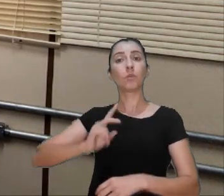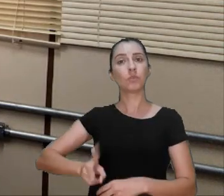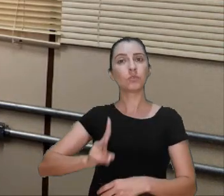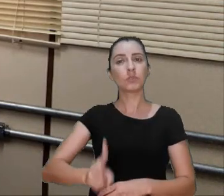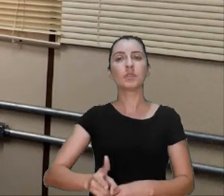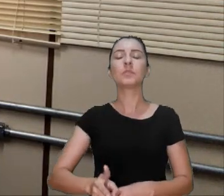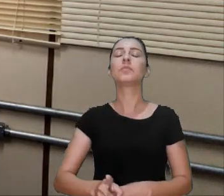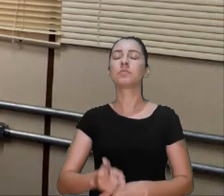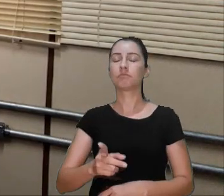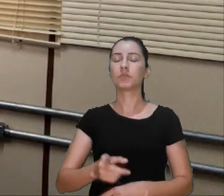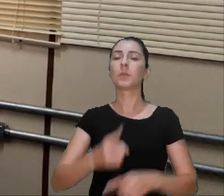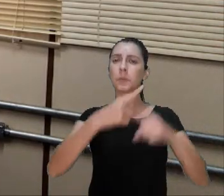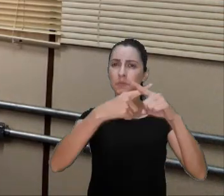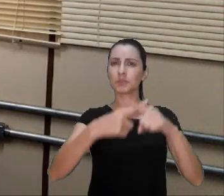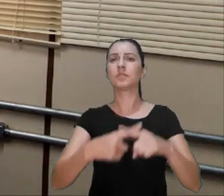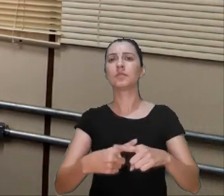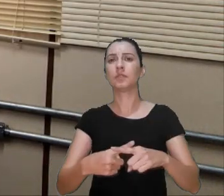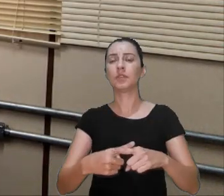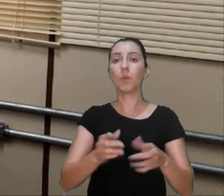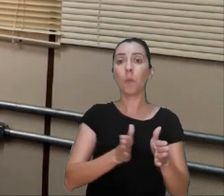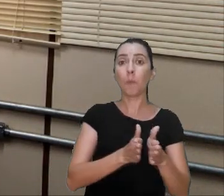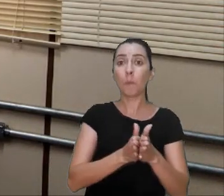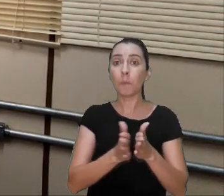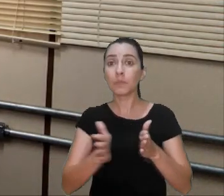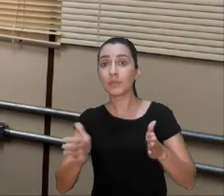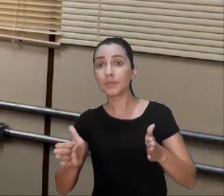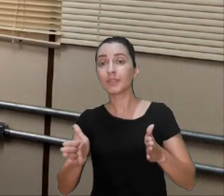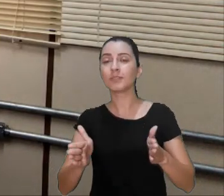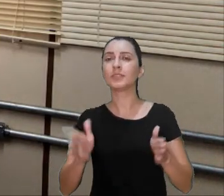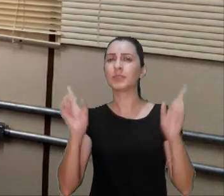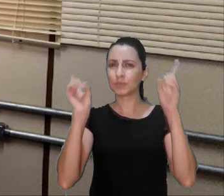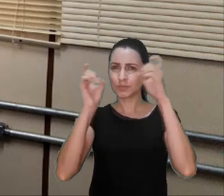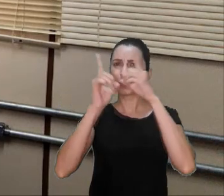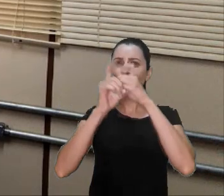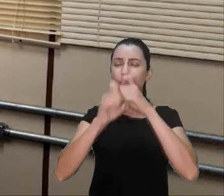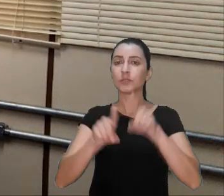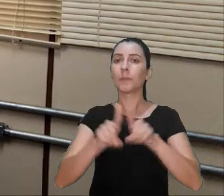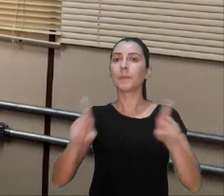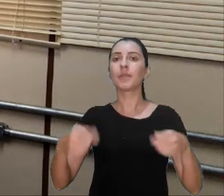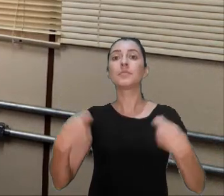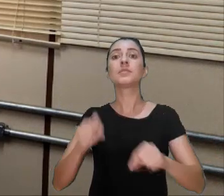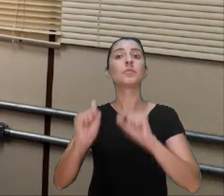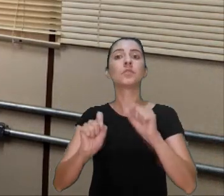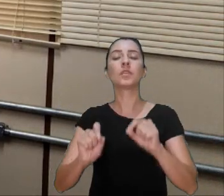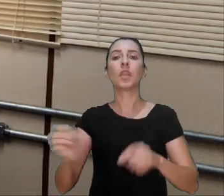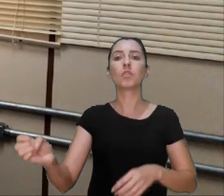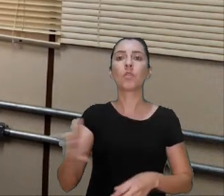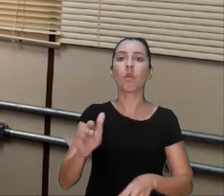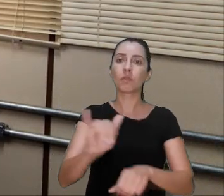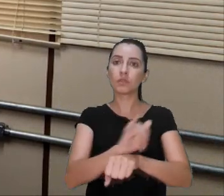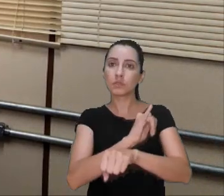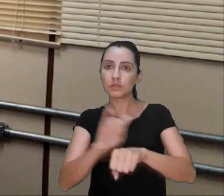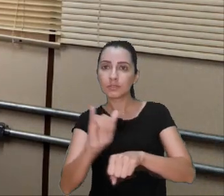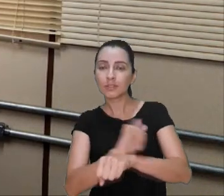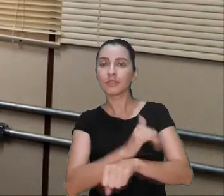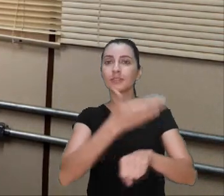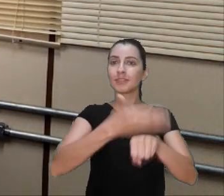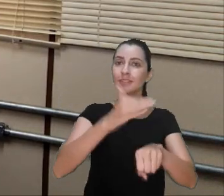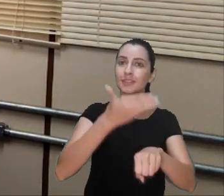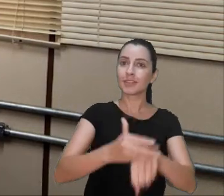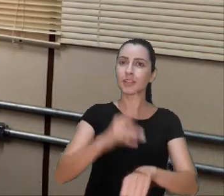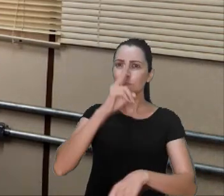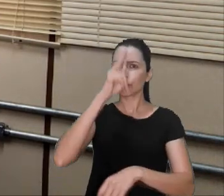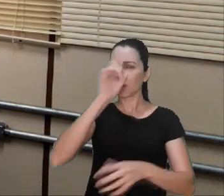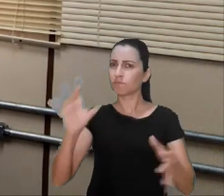qualidade. Continuamos enfrentando um período que nos desafia a buscarmos